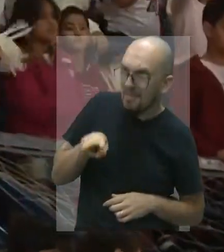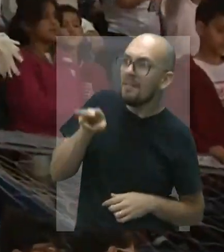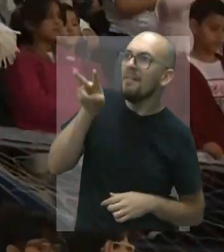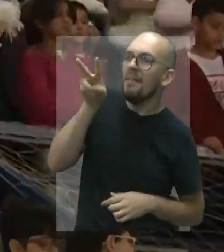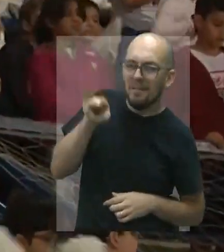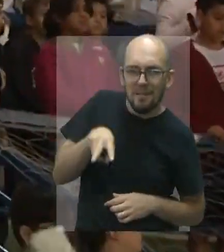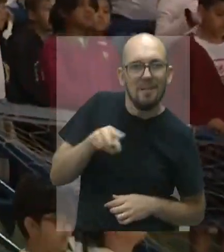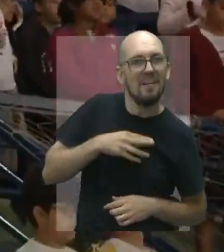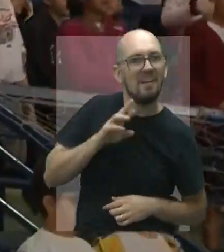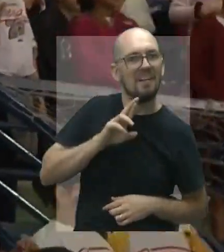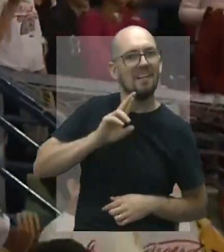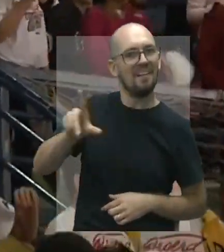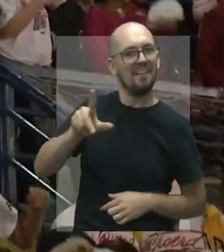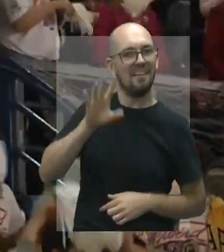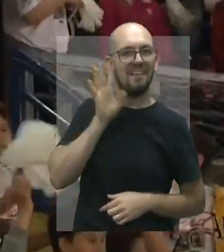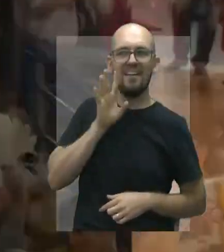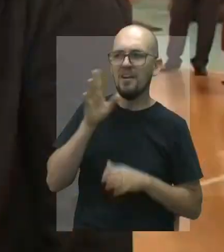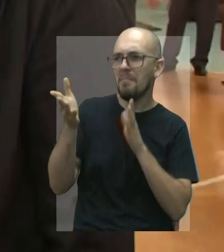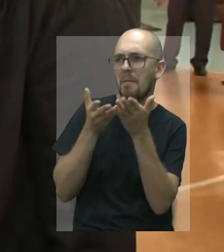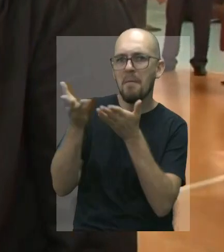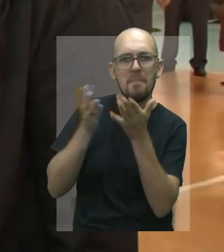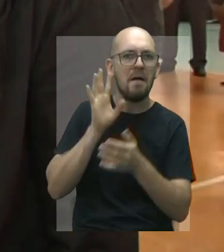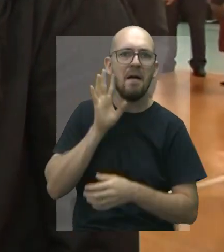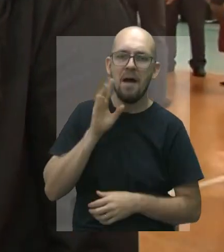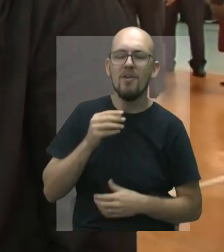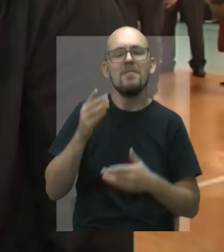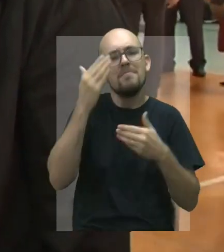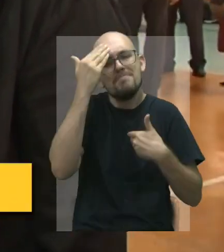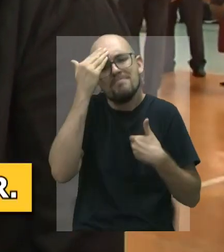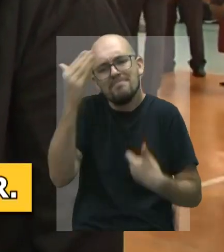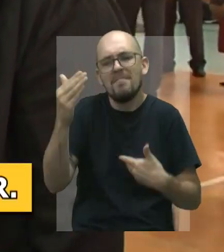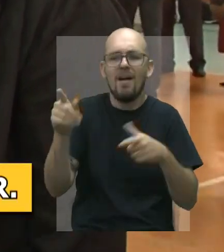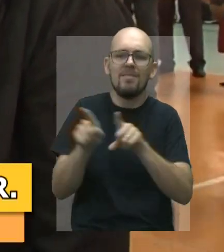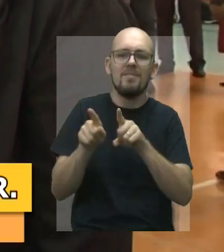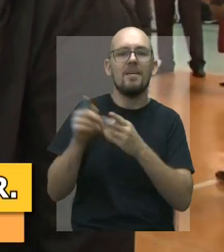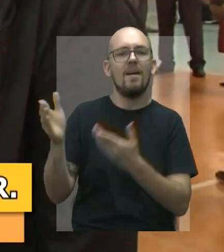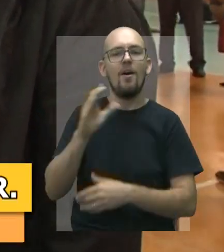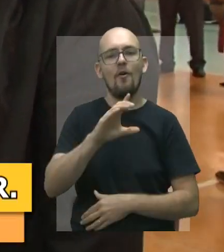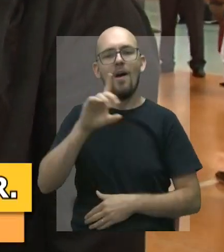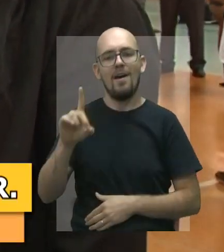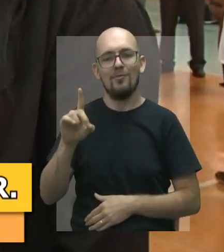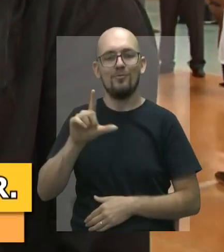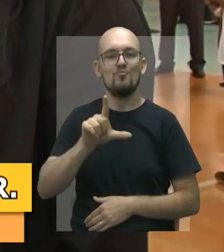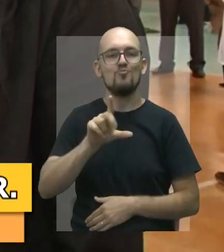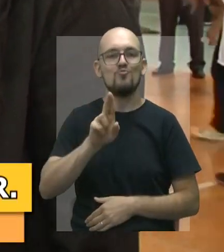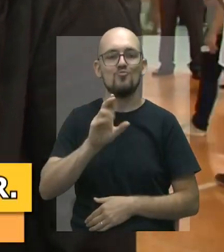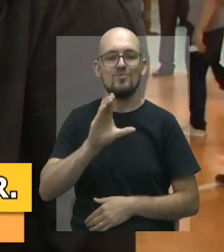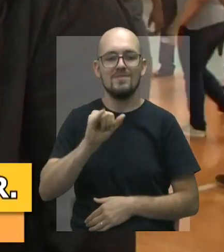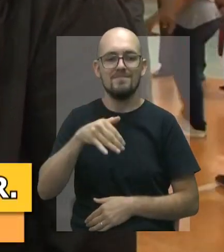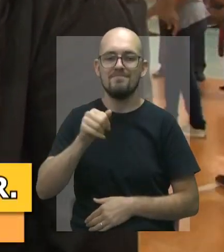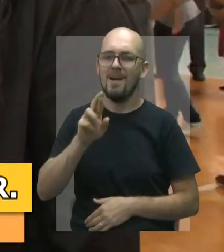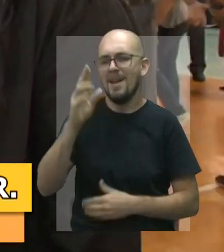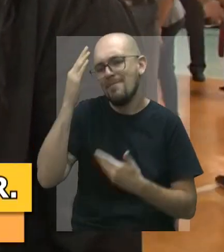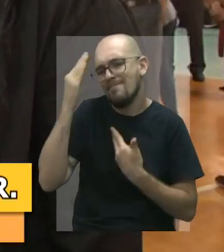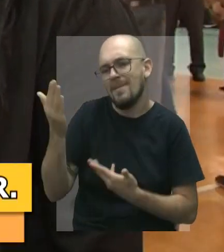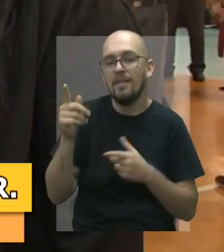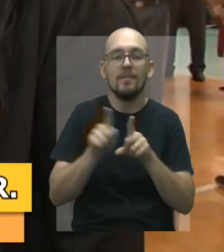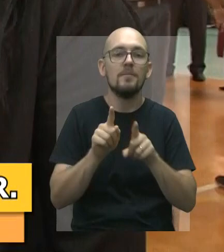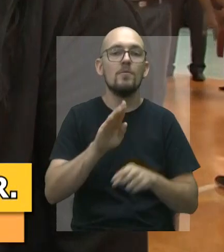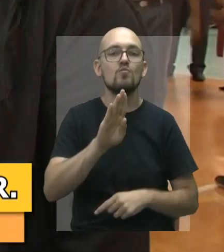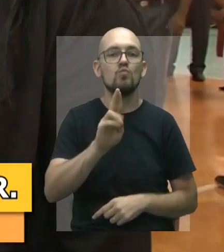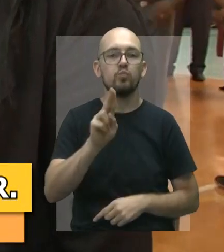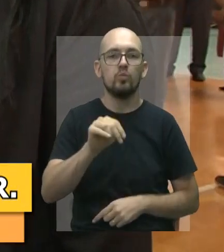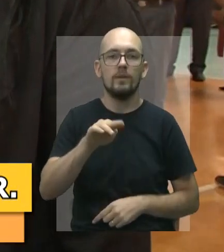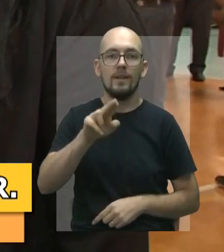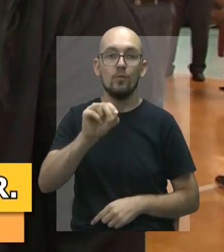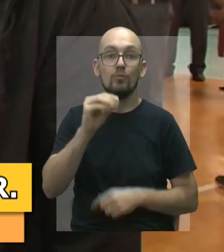gente aprendeu foi bem legal. Eu queria agradecer pela coordenadora da minha escola, Lucimara, e por o Bueno de ter